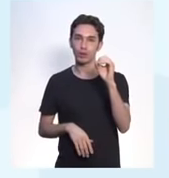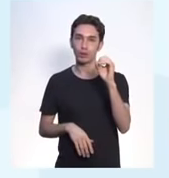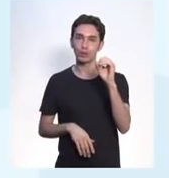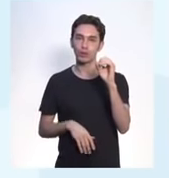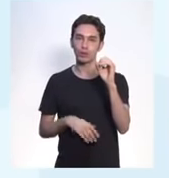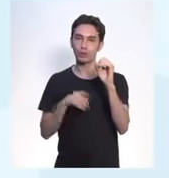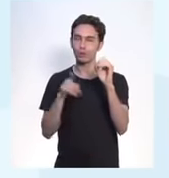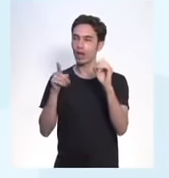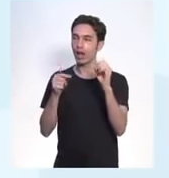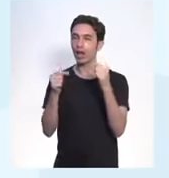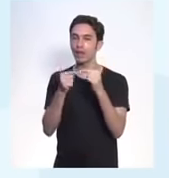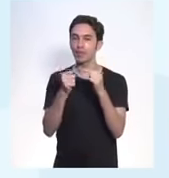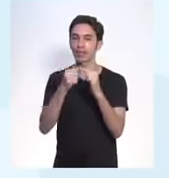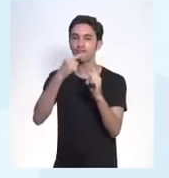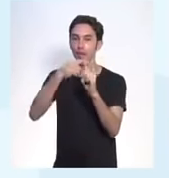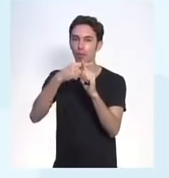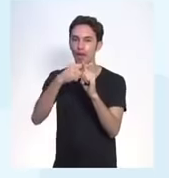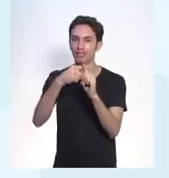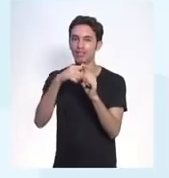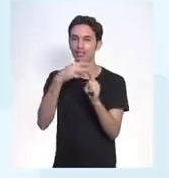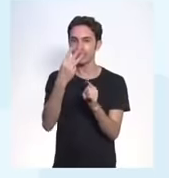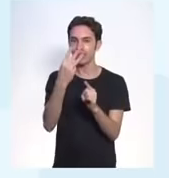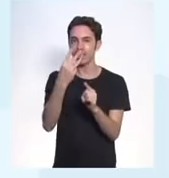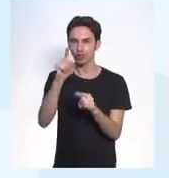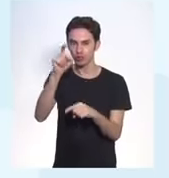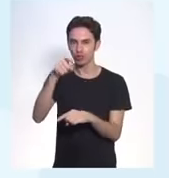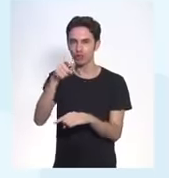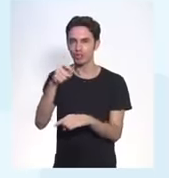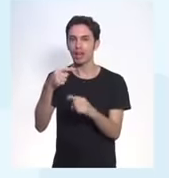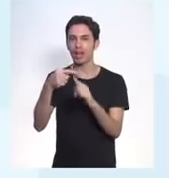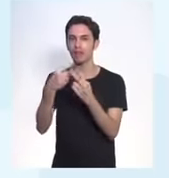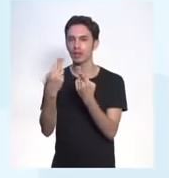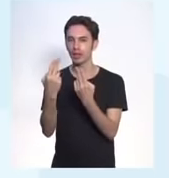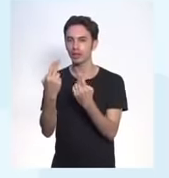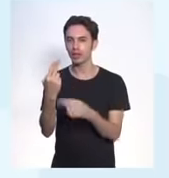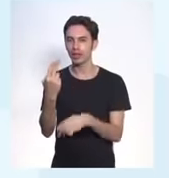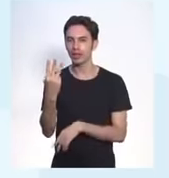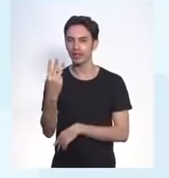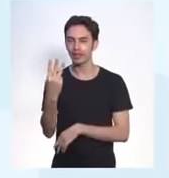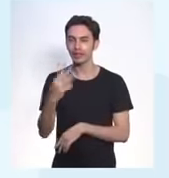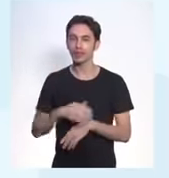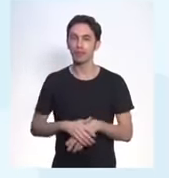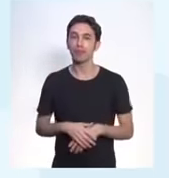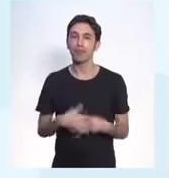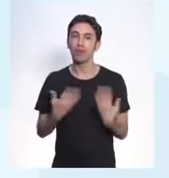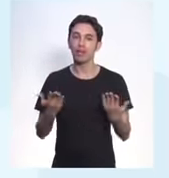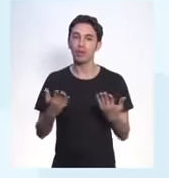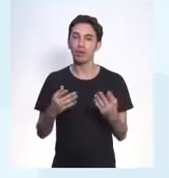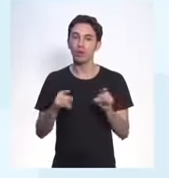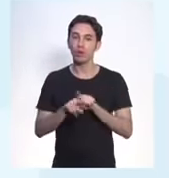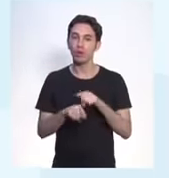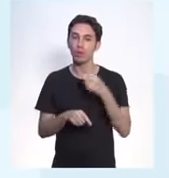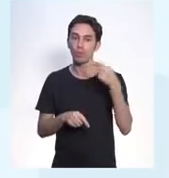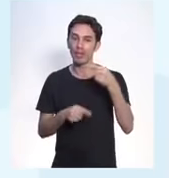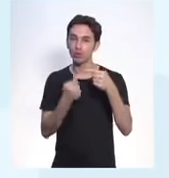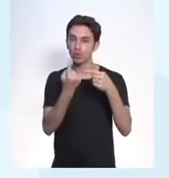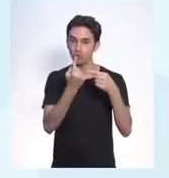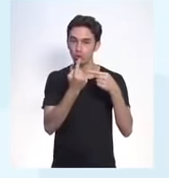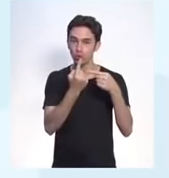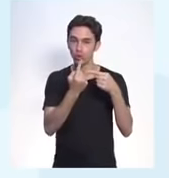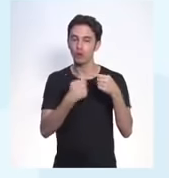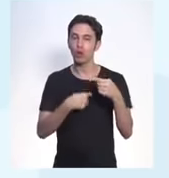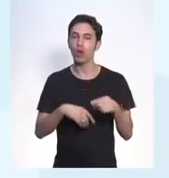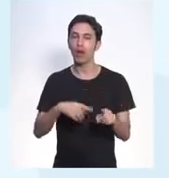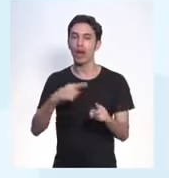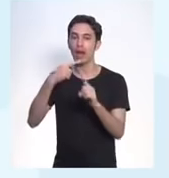então encontrei três aqui peguei um negativo aí ó lembrando né as operações com os números